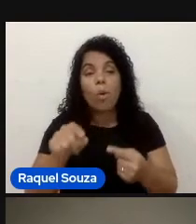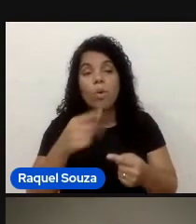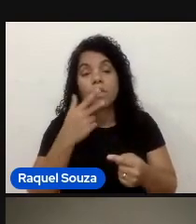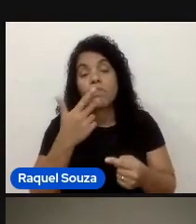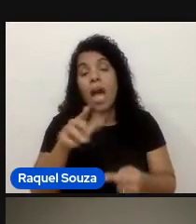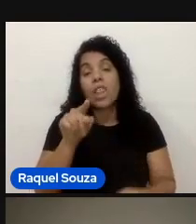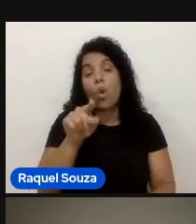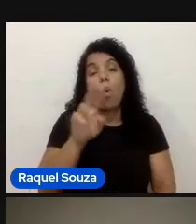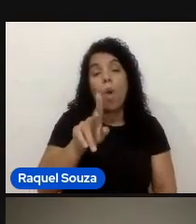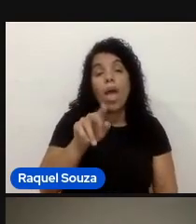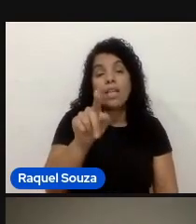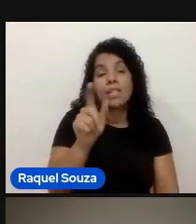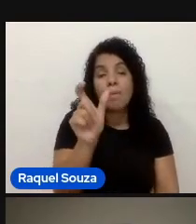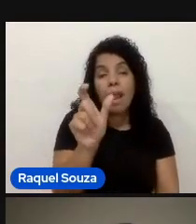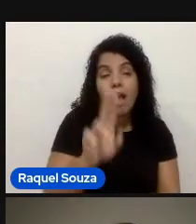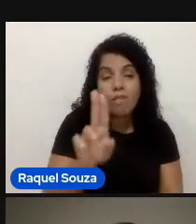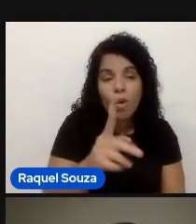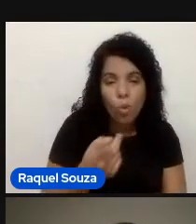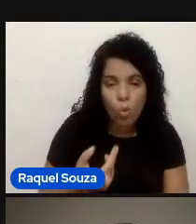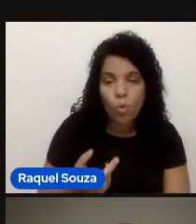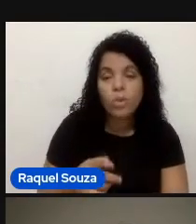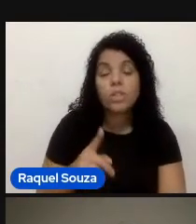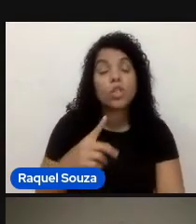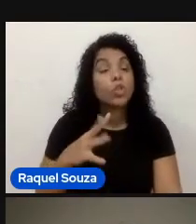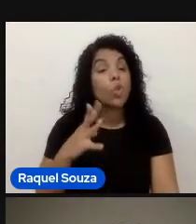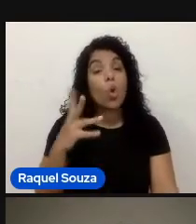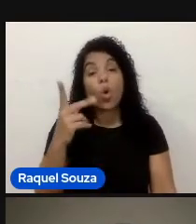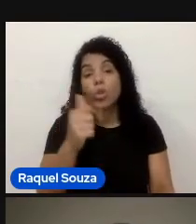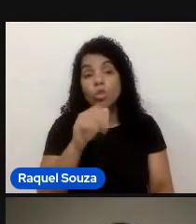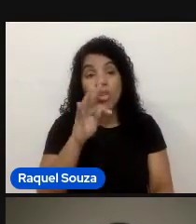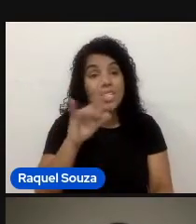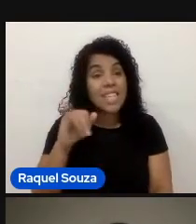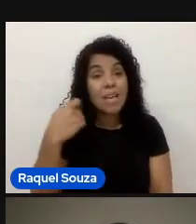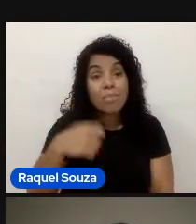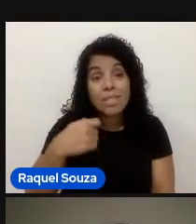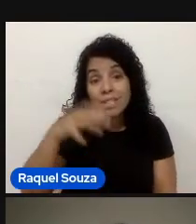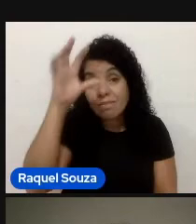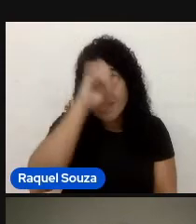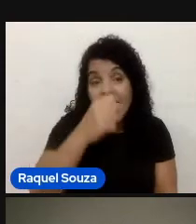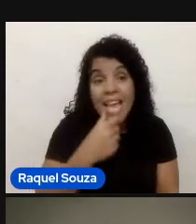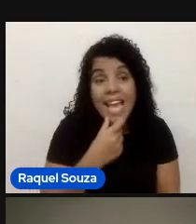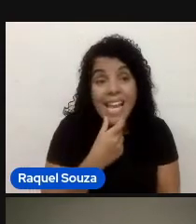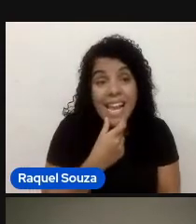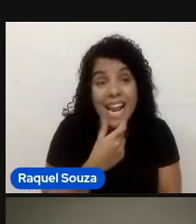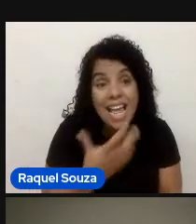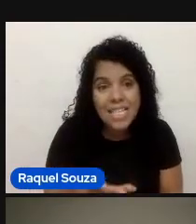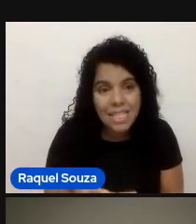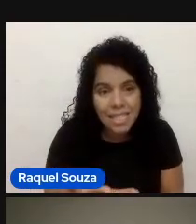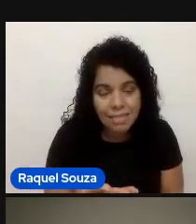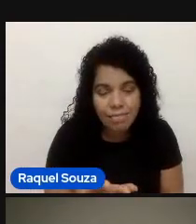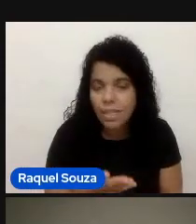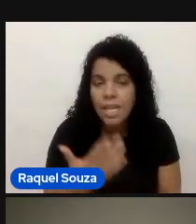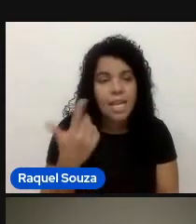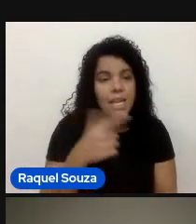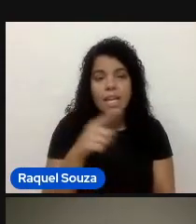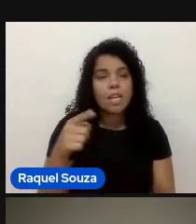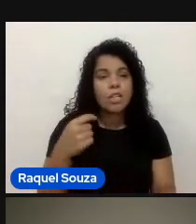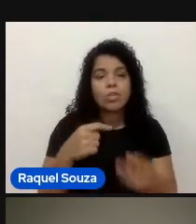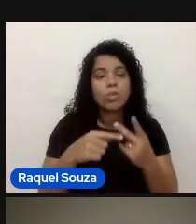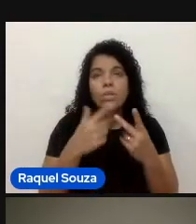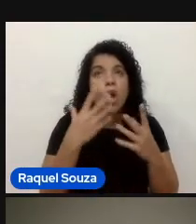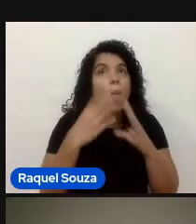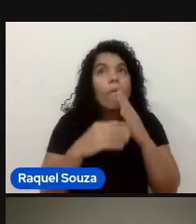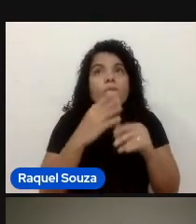usa. Todos nós trabalhamos com TI, a gente tem que saber inglês, isso é inevitável, você não tem para onde fugir, isso vai atrasar o seu conhecimento, isso vai